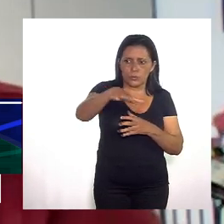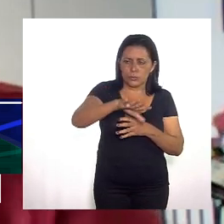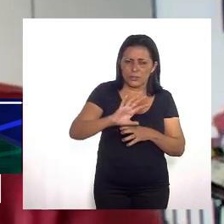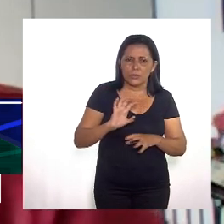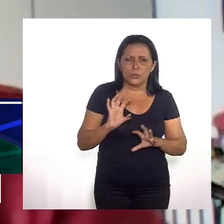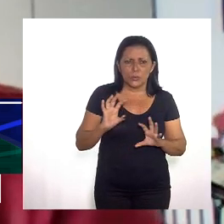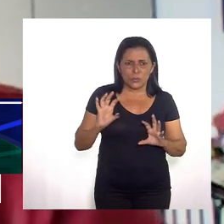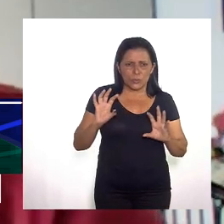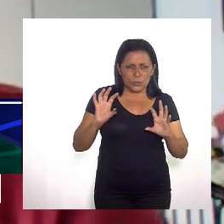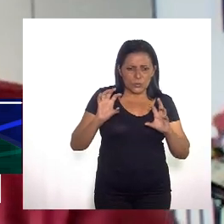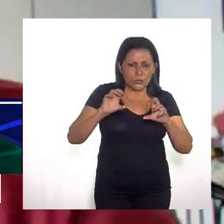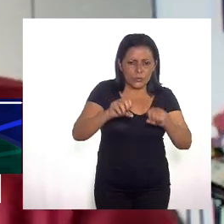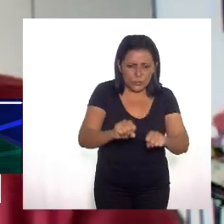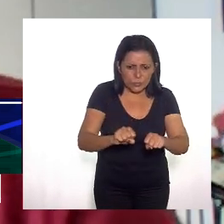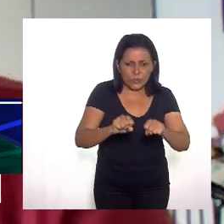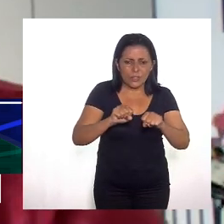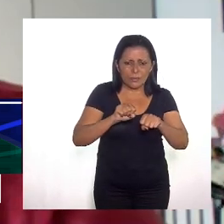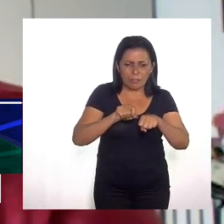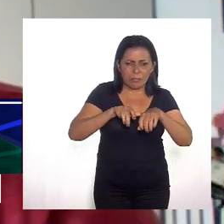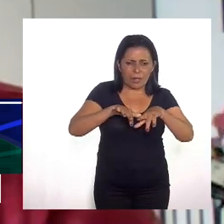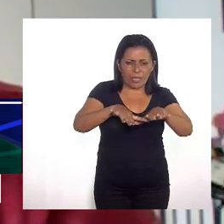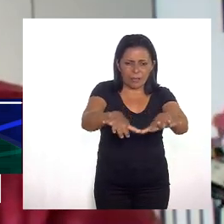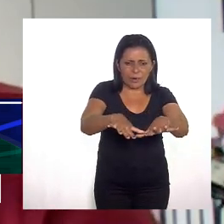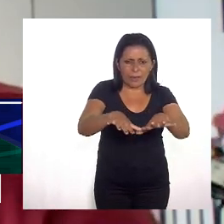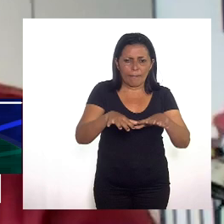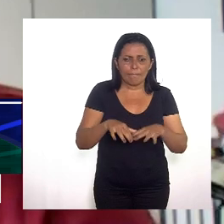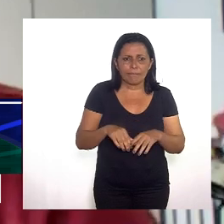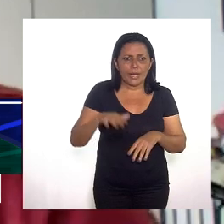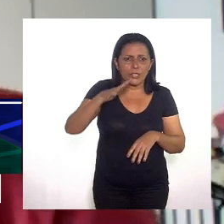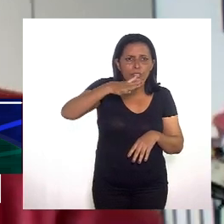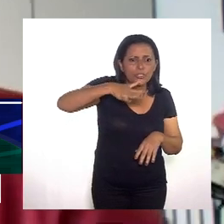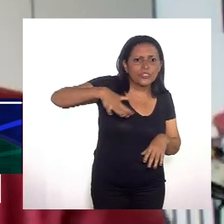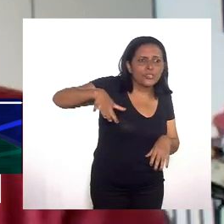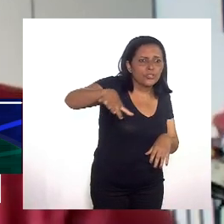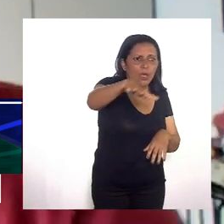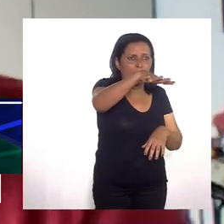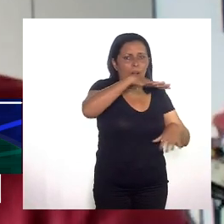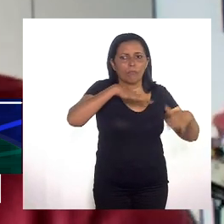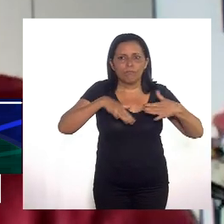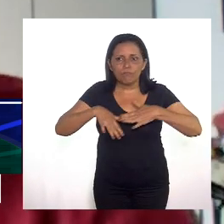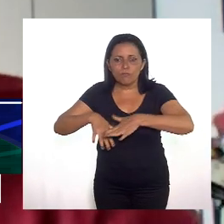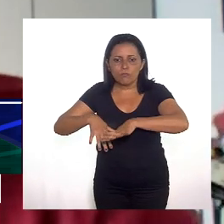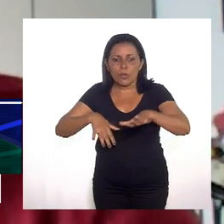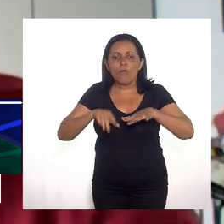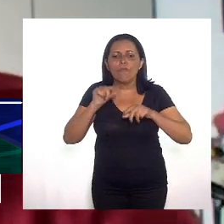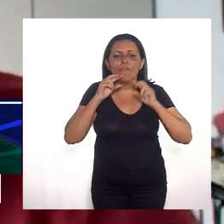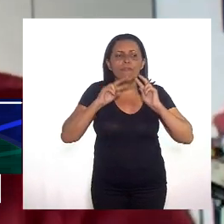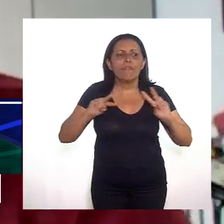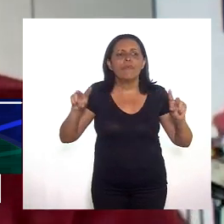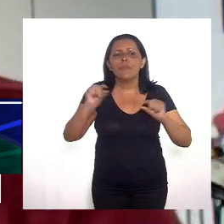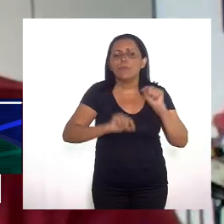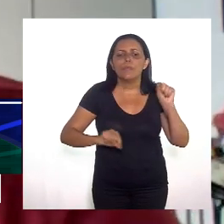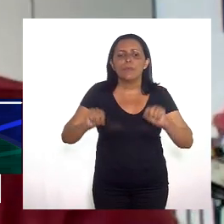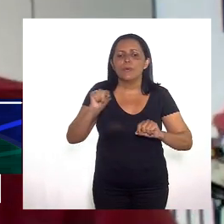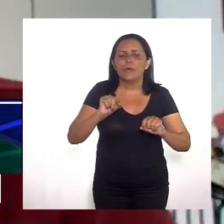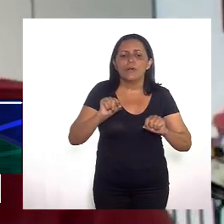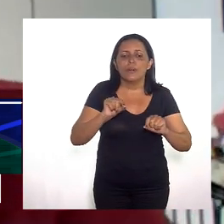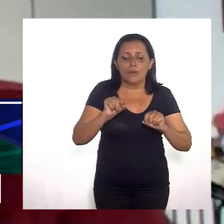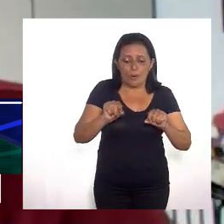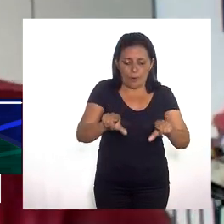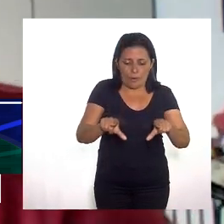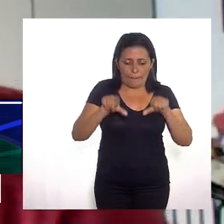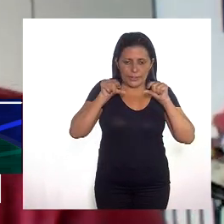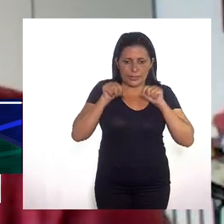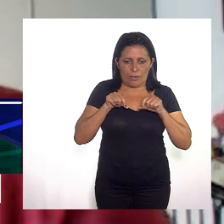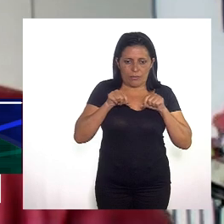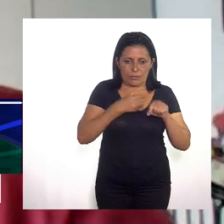impactadas pela pandemia. E o que a gente tem visto, no geral, é uma opção